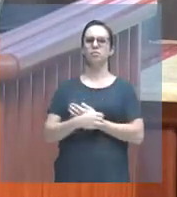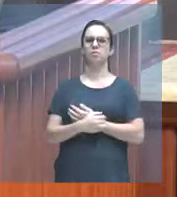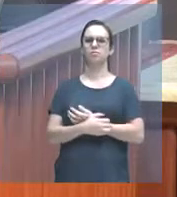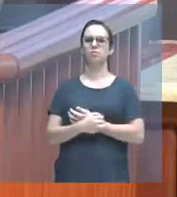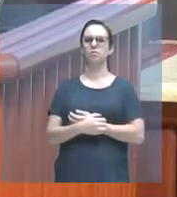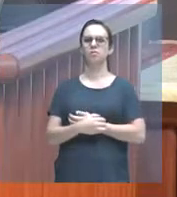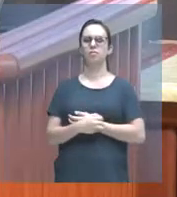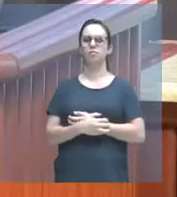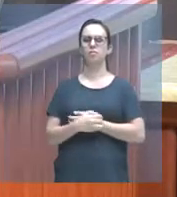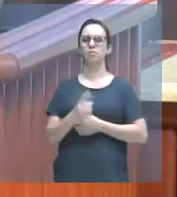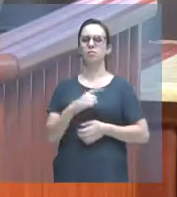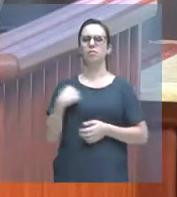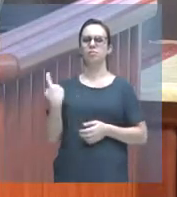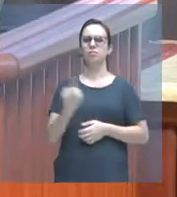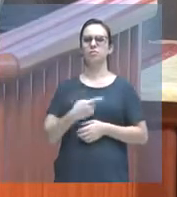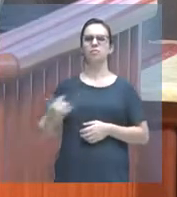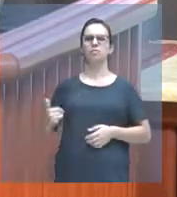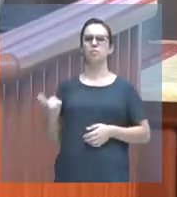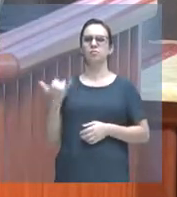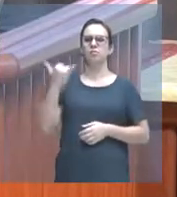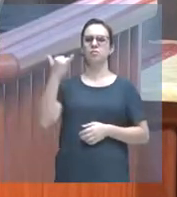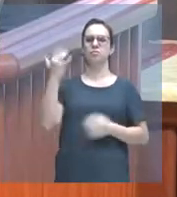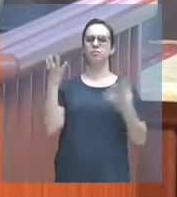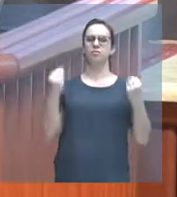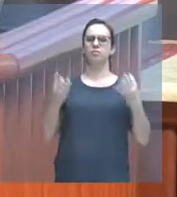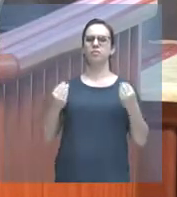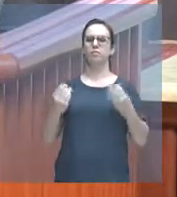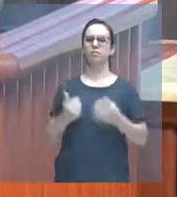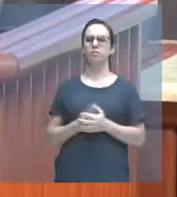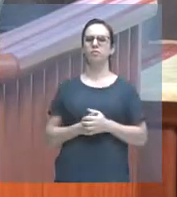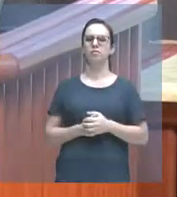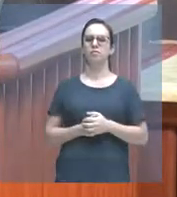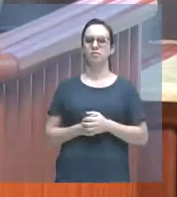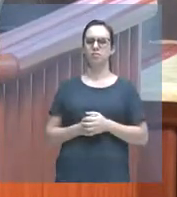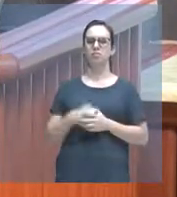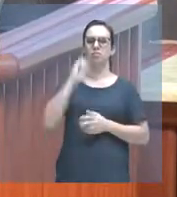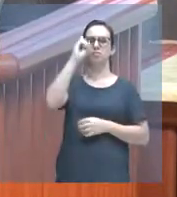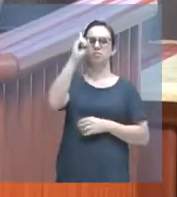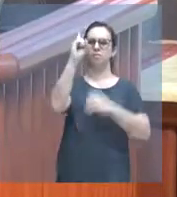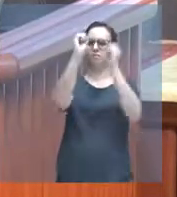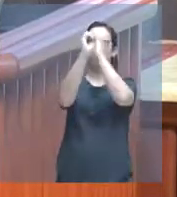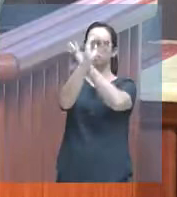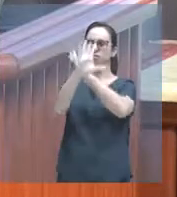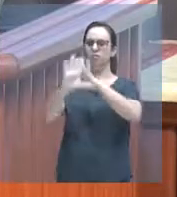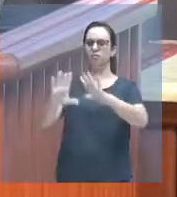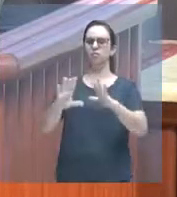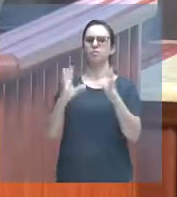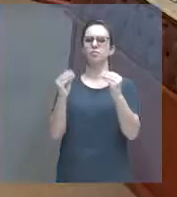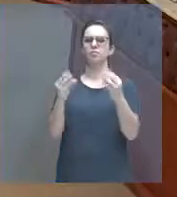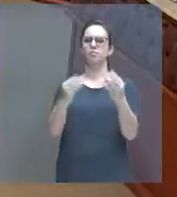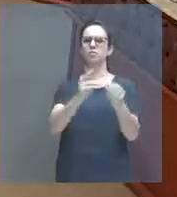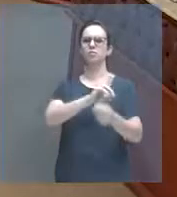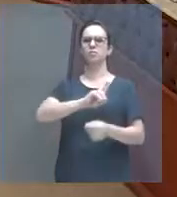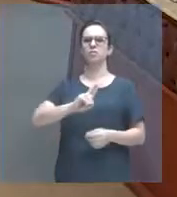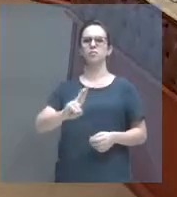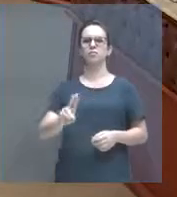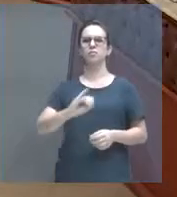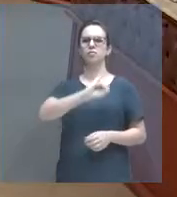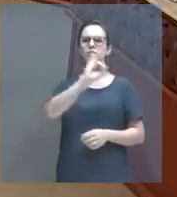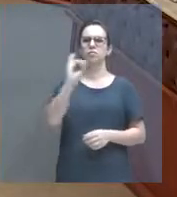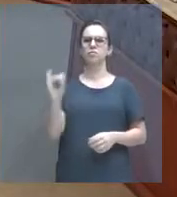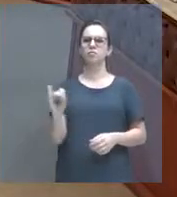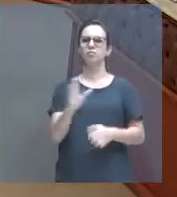orgulha bastante. Senise, né, conheço, né, que Deus abençoe muito, em seu nome quero cumprimentar todas as mulheres